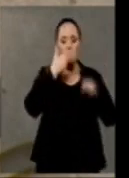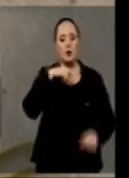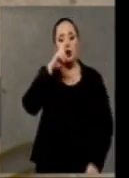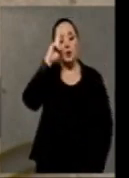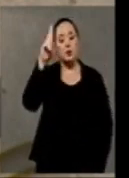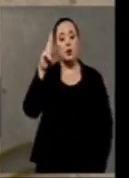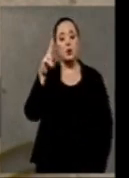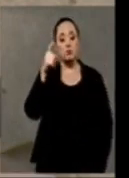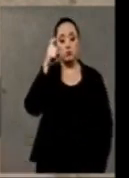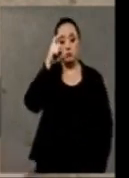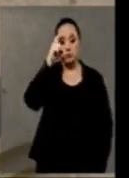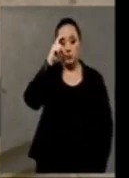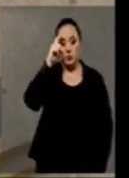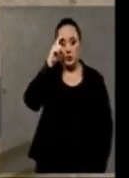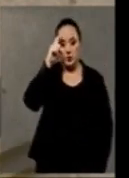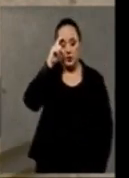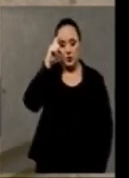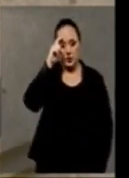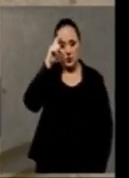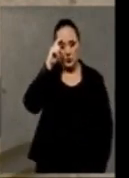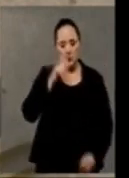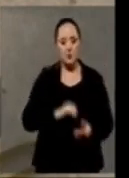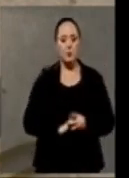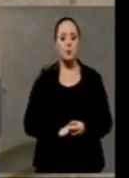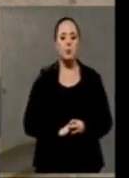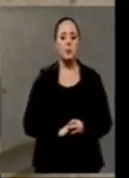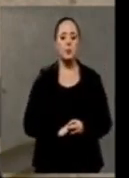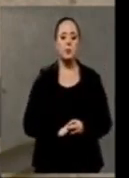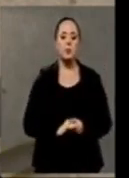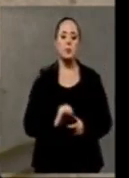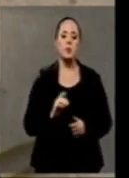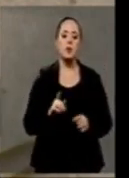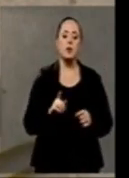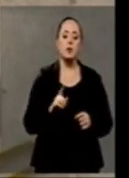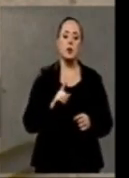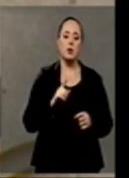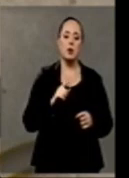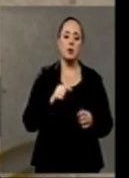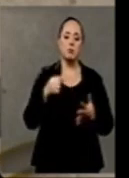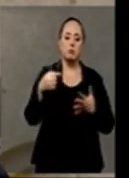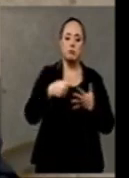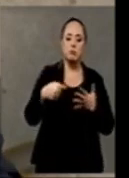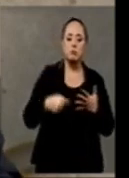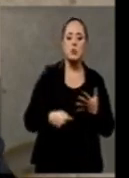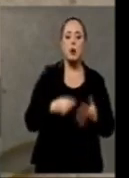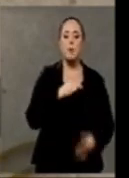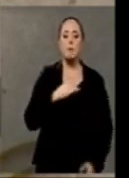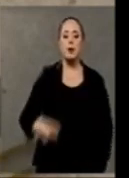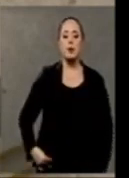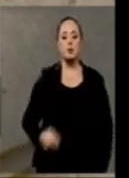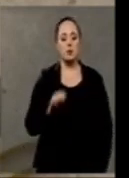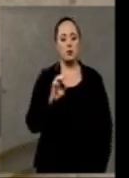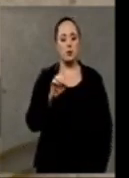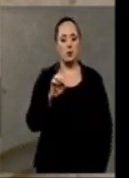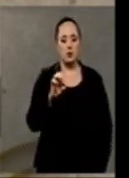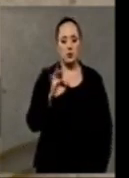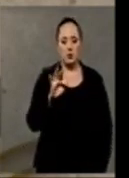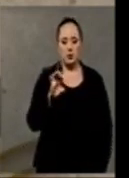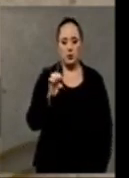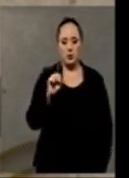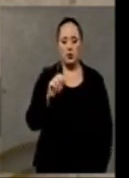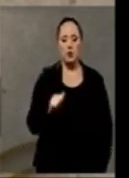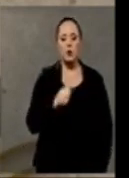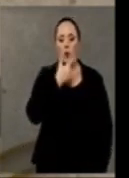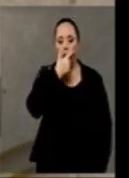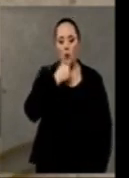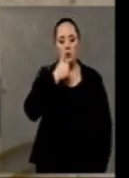de estado da justiça e segurança pública já o fernando o ministro de estado da defesa senhoras e senhores